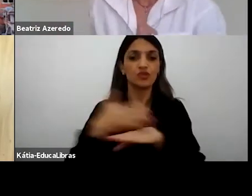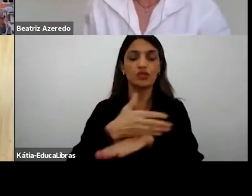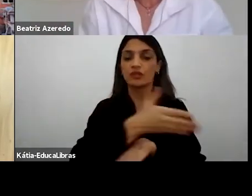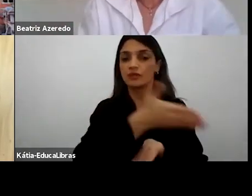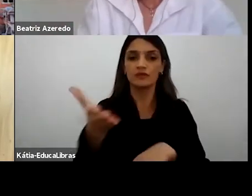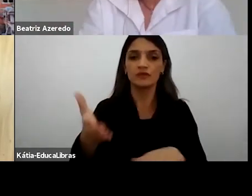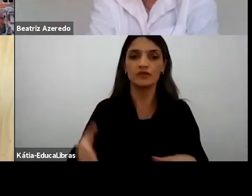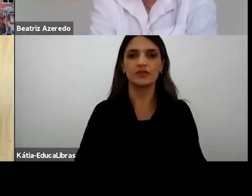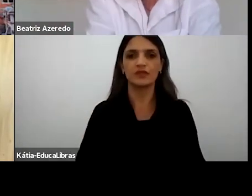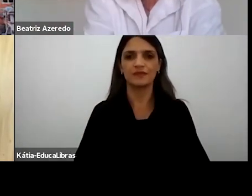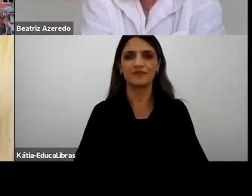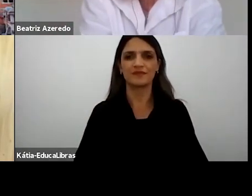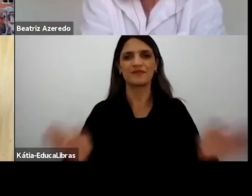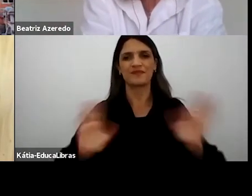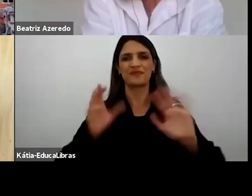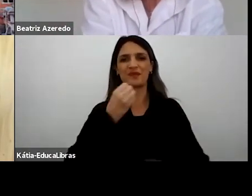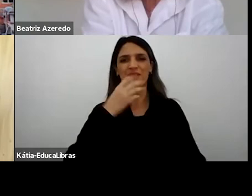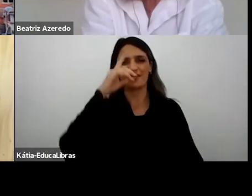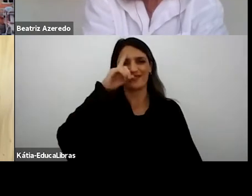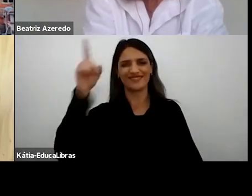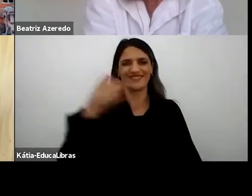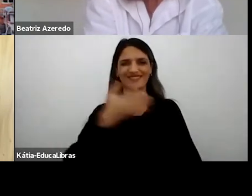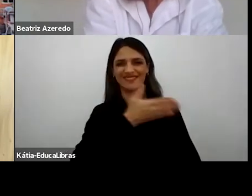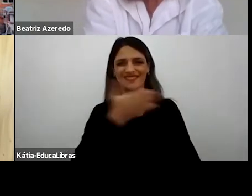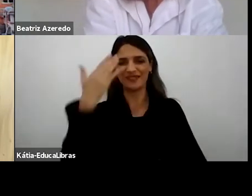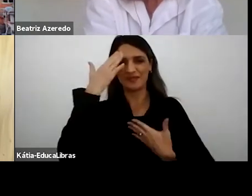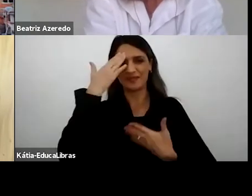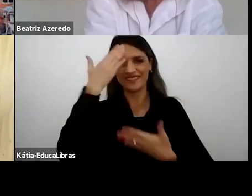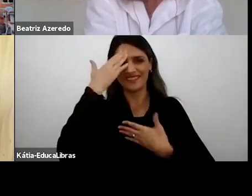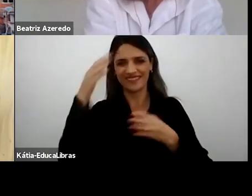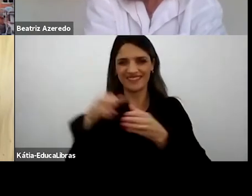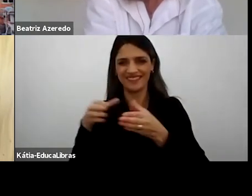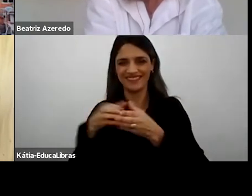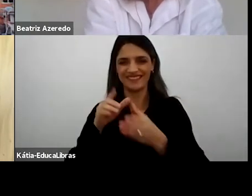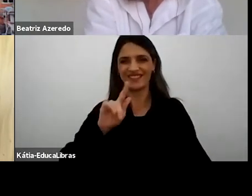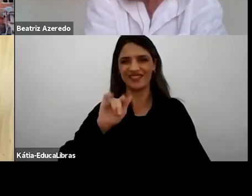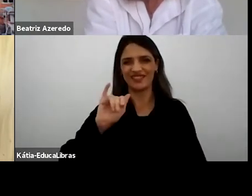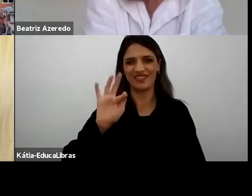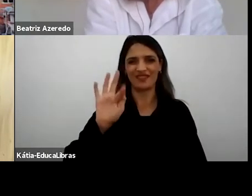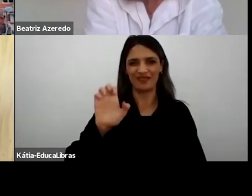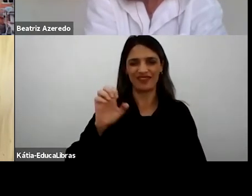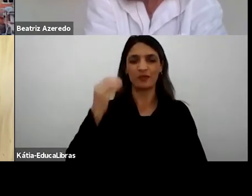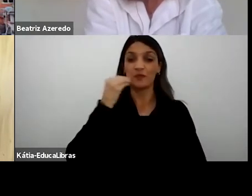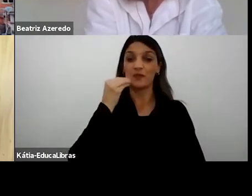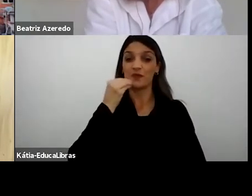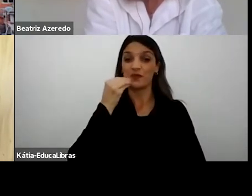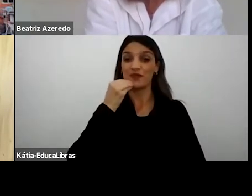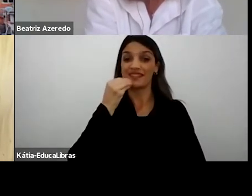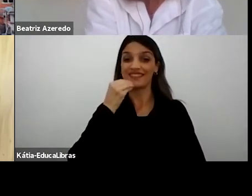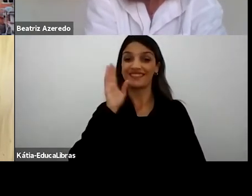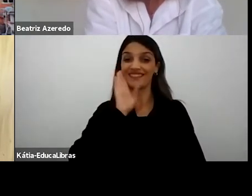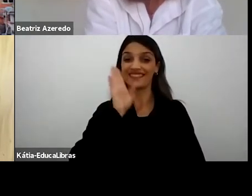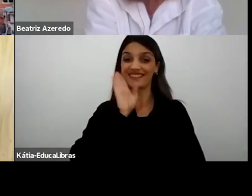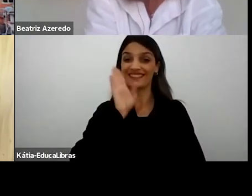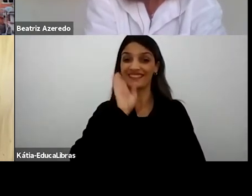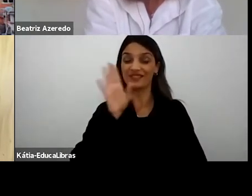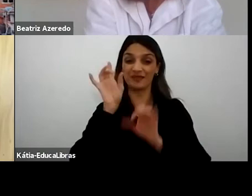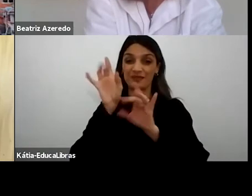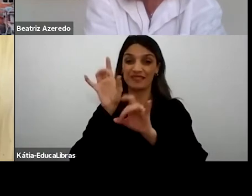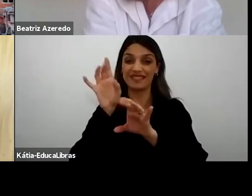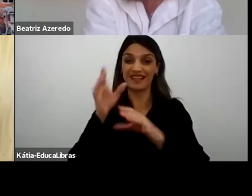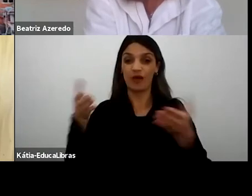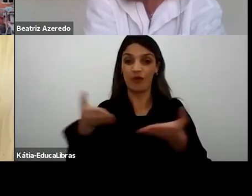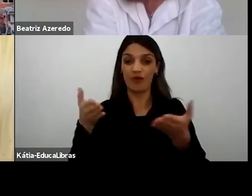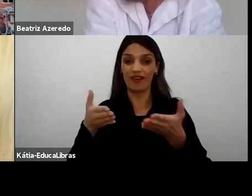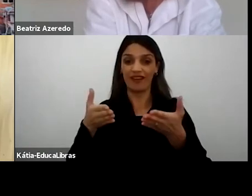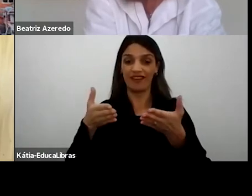Oi, Joana, bom dia para todo mundo. Obrigada, equipe do GIF, aí, por essa oportunidade, muito legal, especialmente nesse painel,